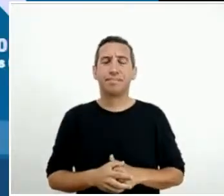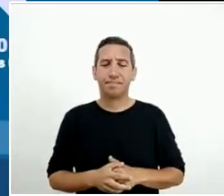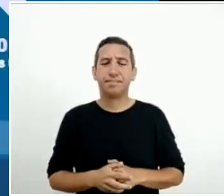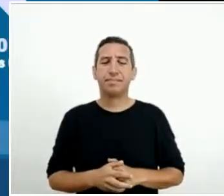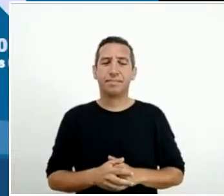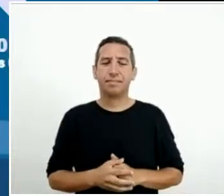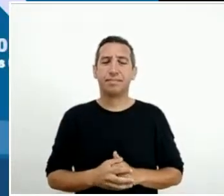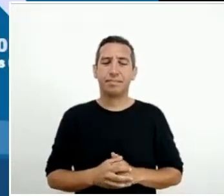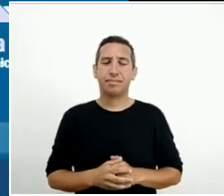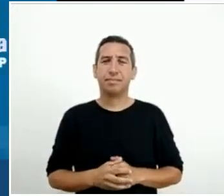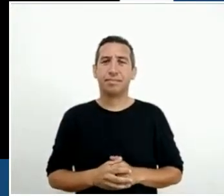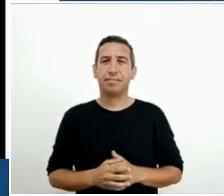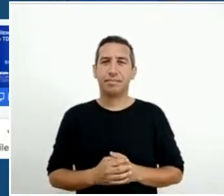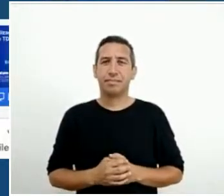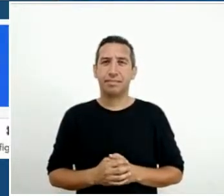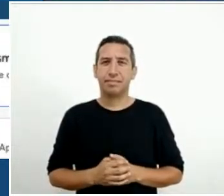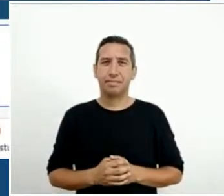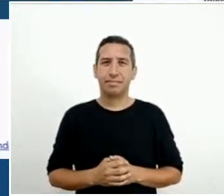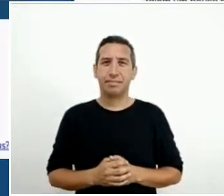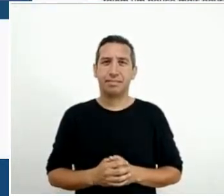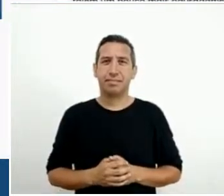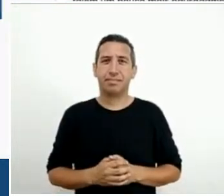Alô?